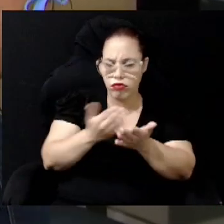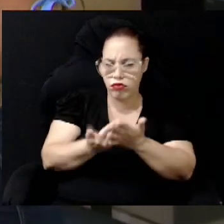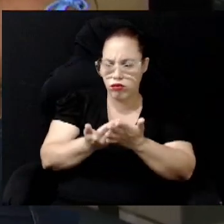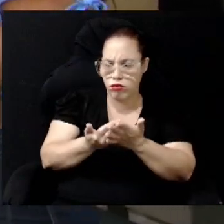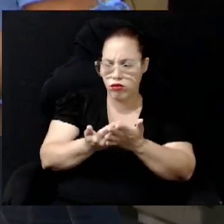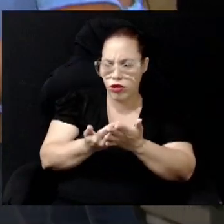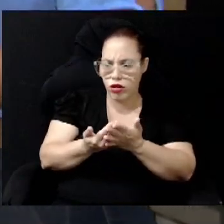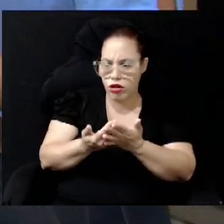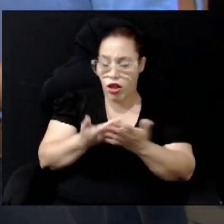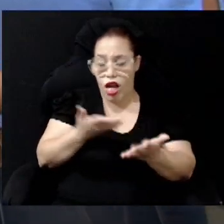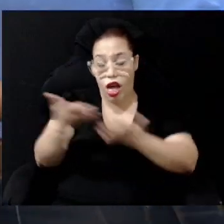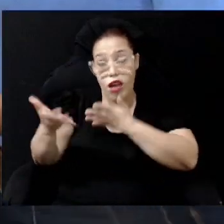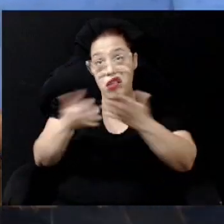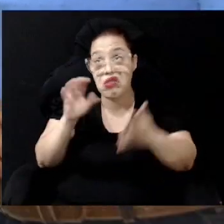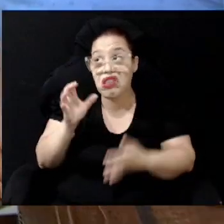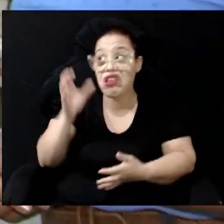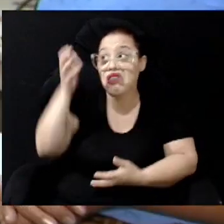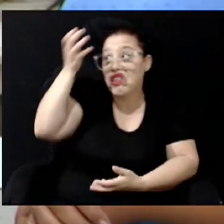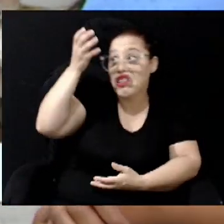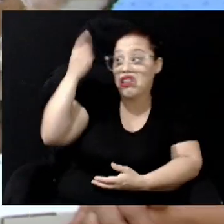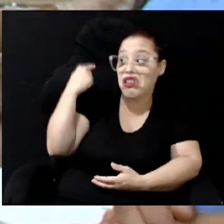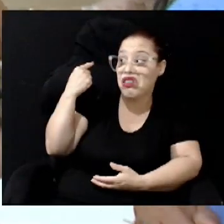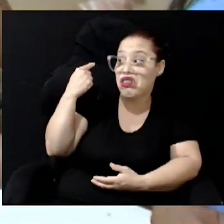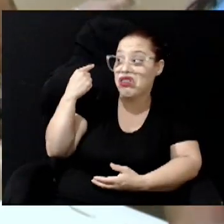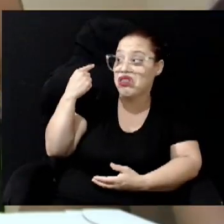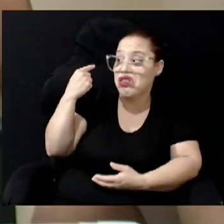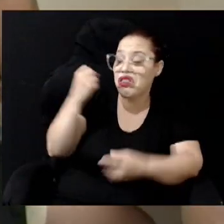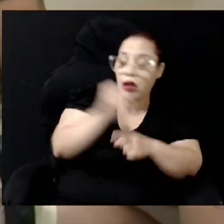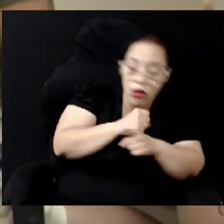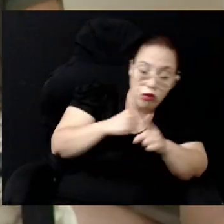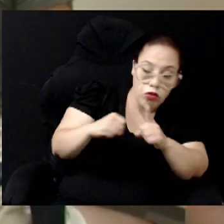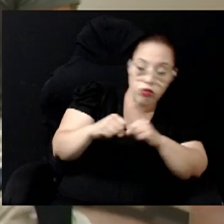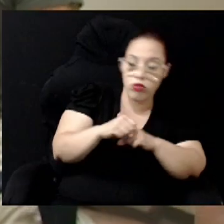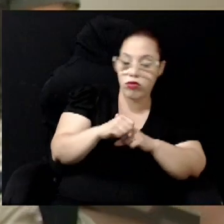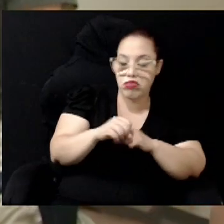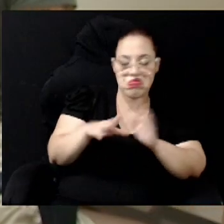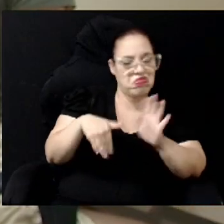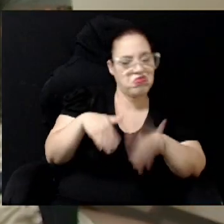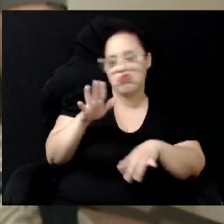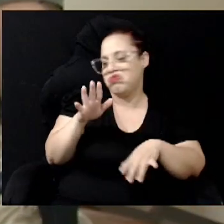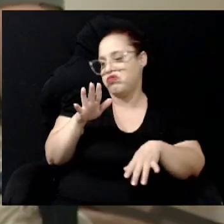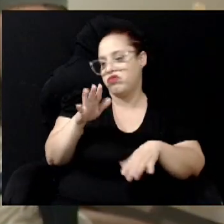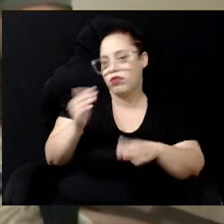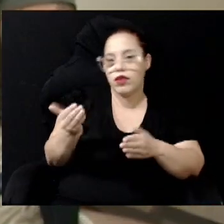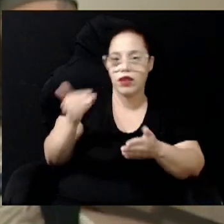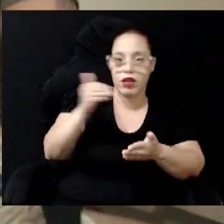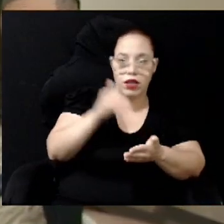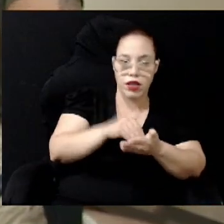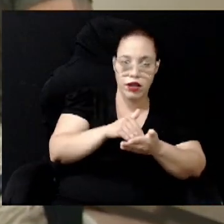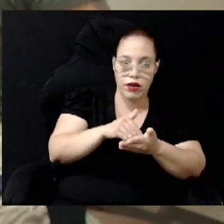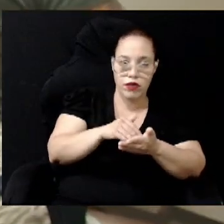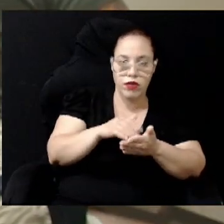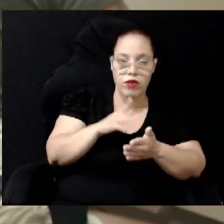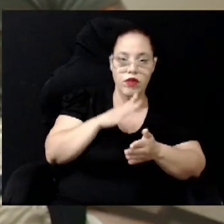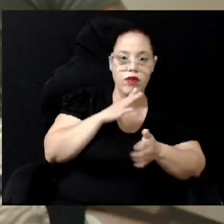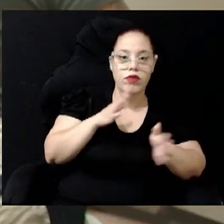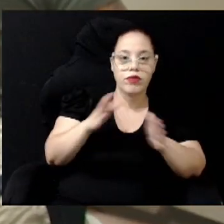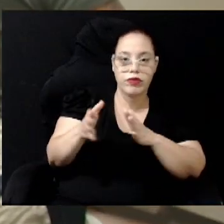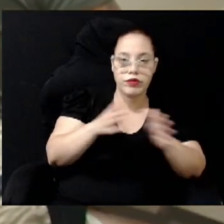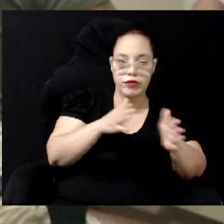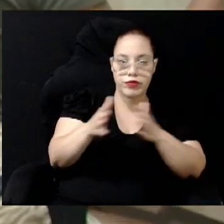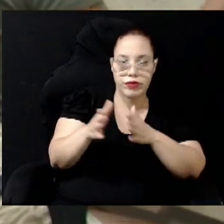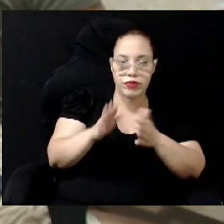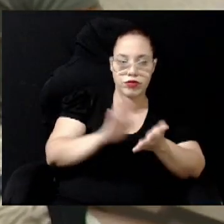ações que aconteceram da sociedade, enfim, trazer caminhos para o conhecimento. E hoje interpretar e